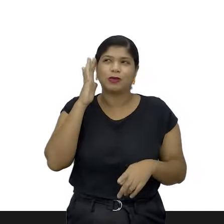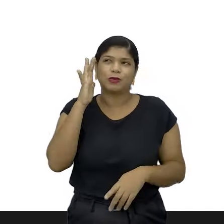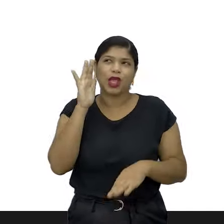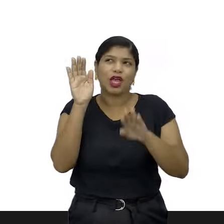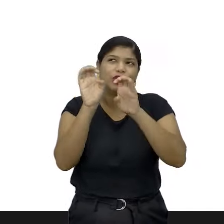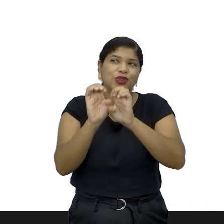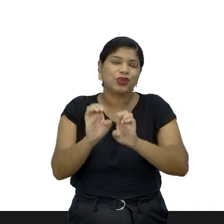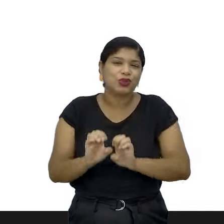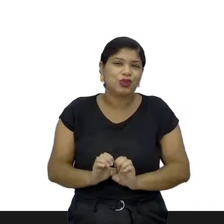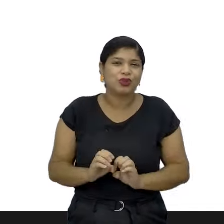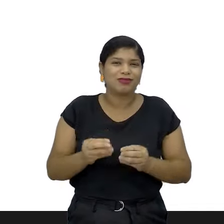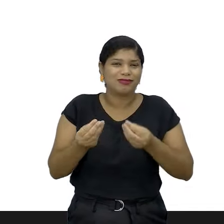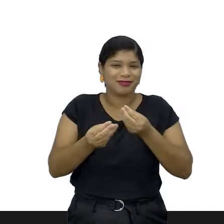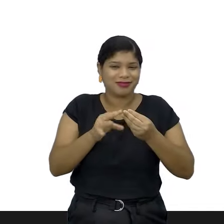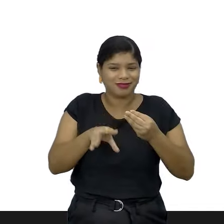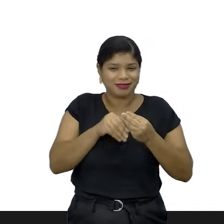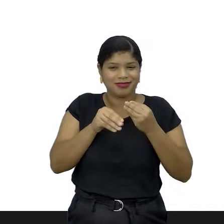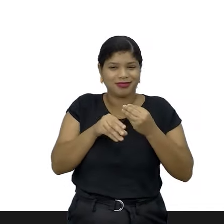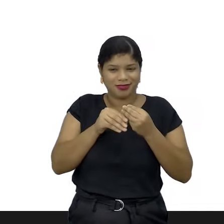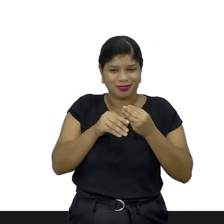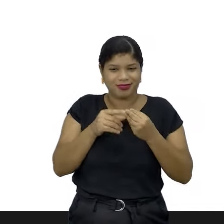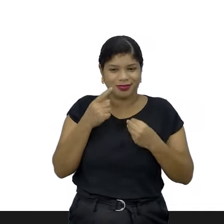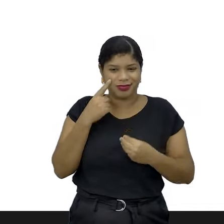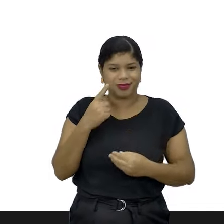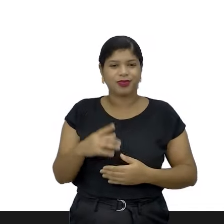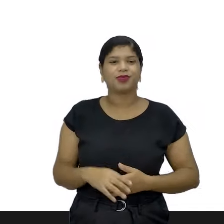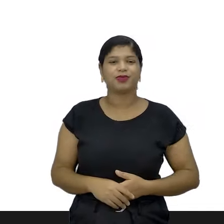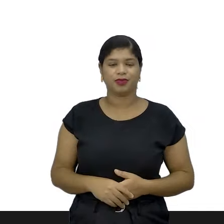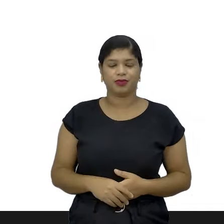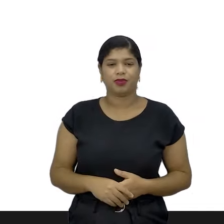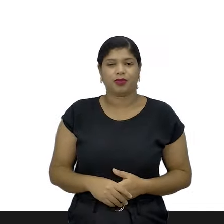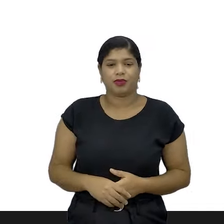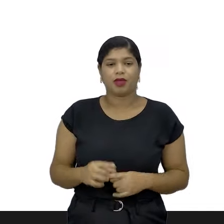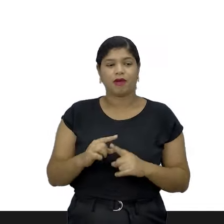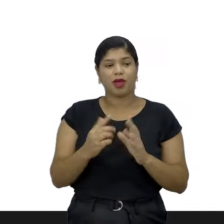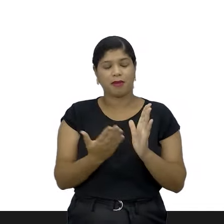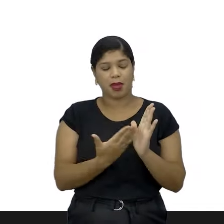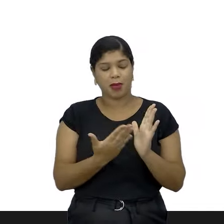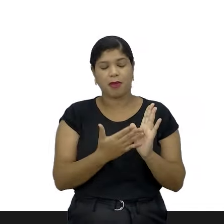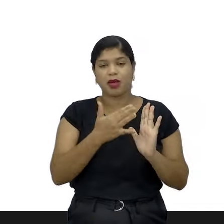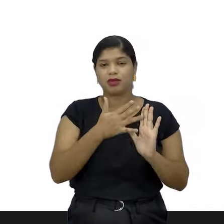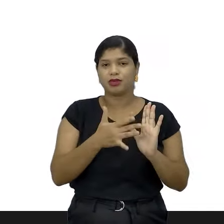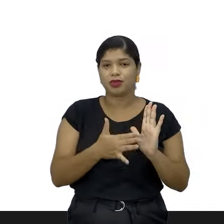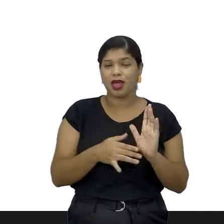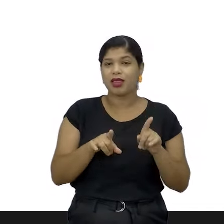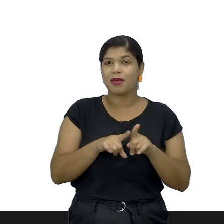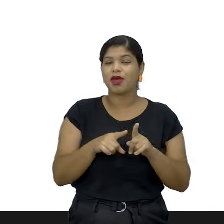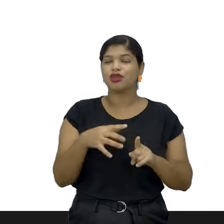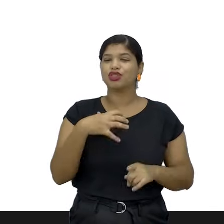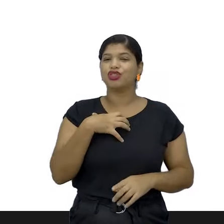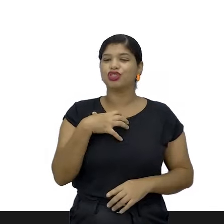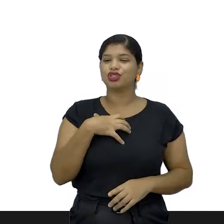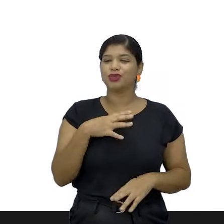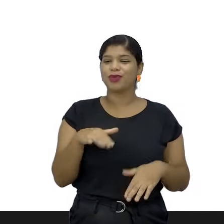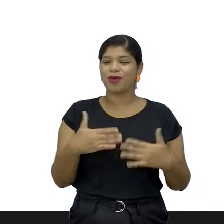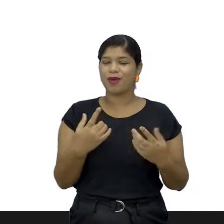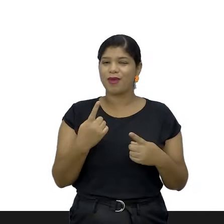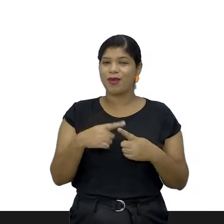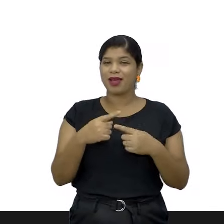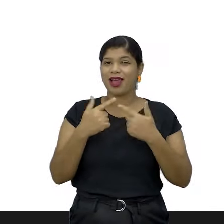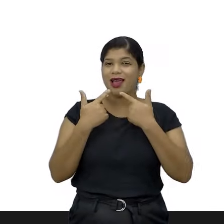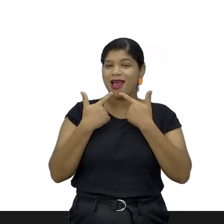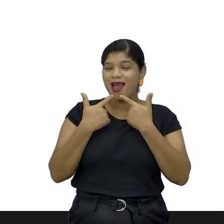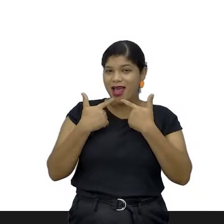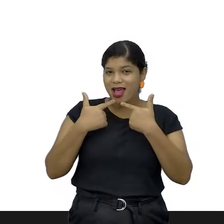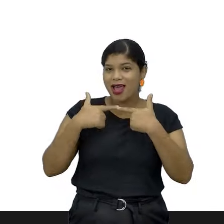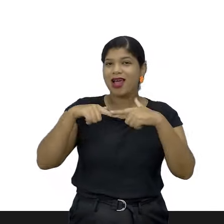estrutura composicional, então, olhando para essas partes da receita, e para o estilo, ou seja, os recursos linguísticos, né, em